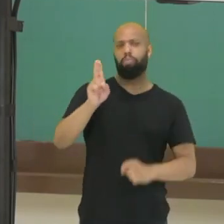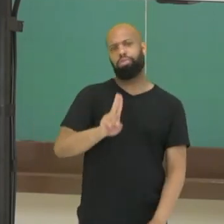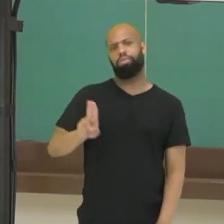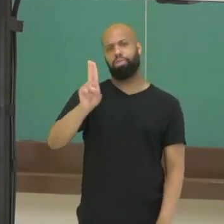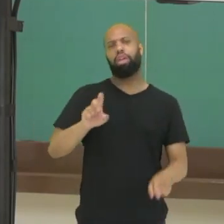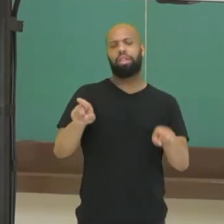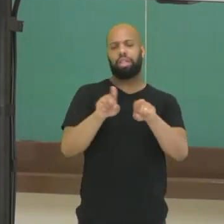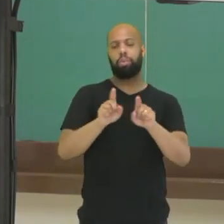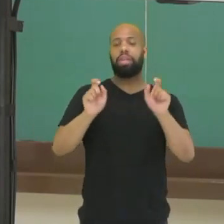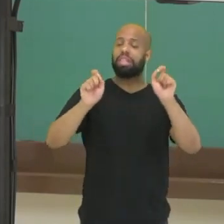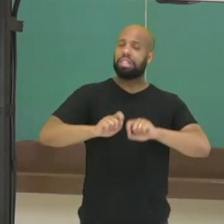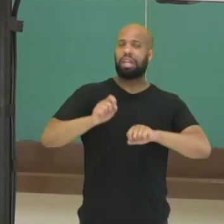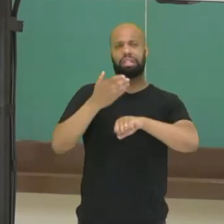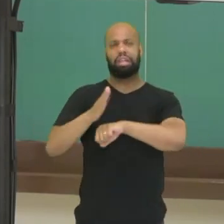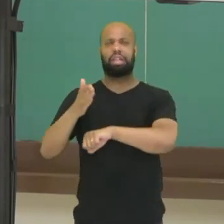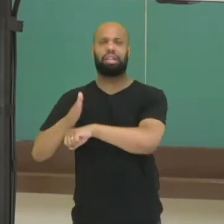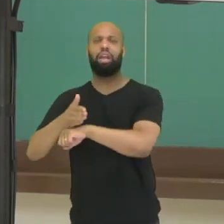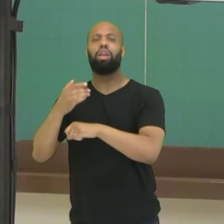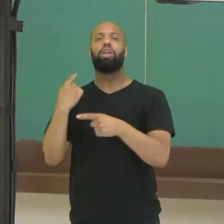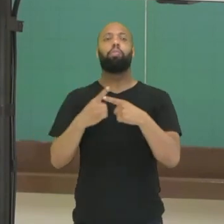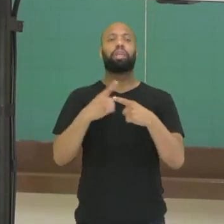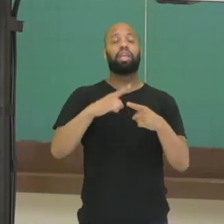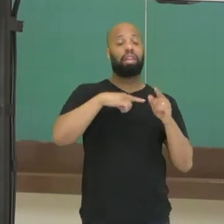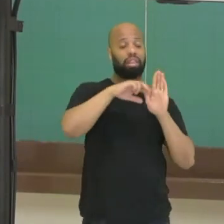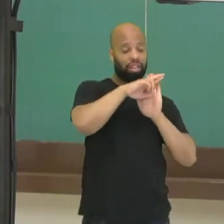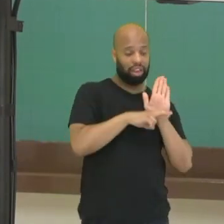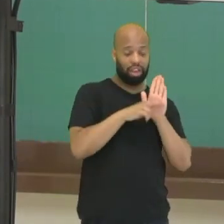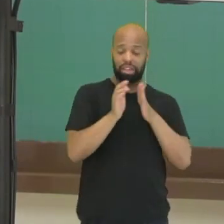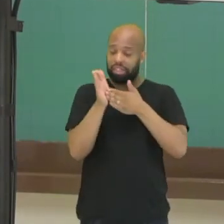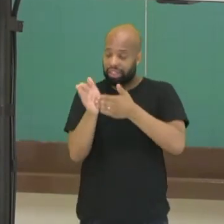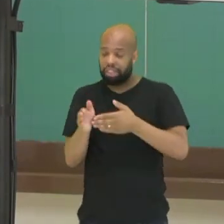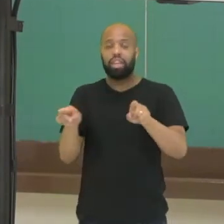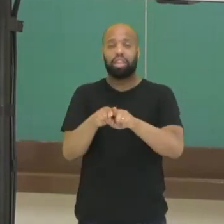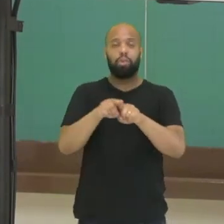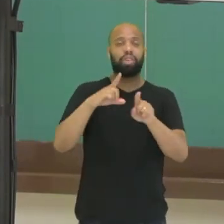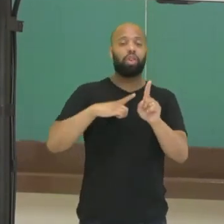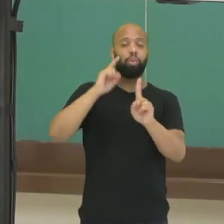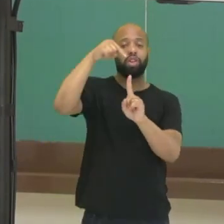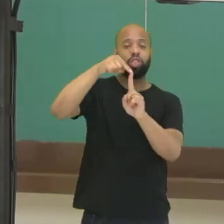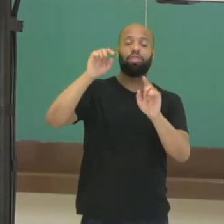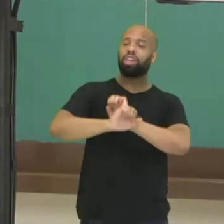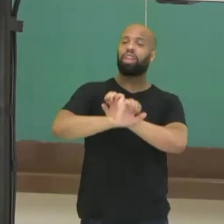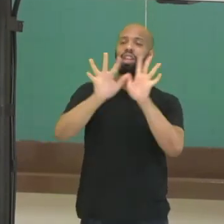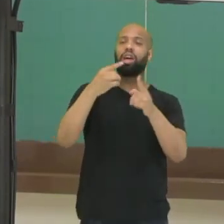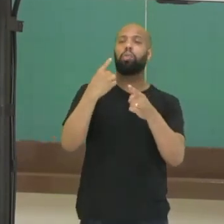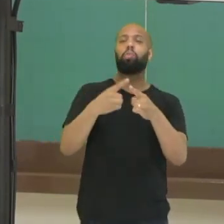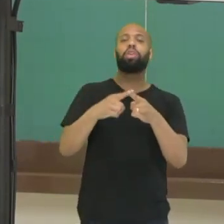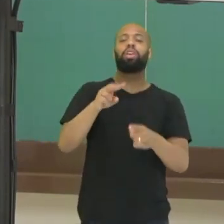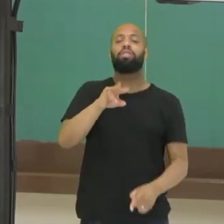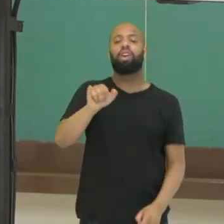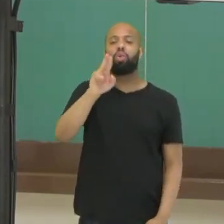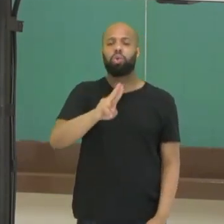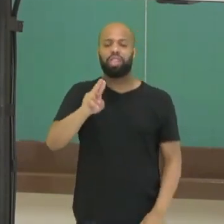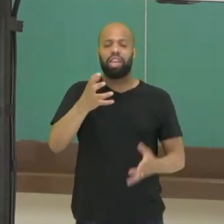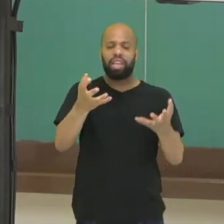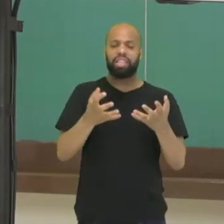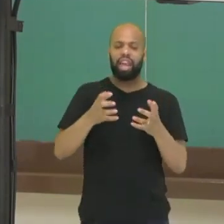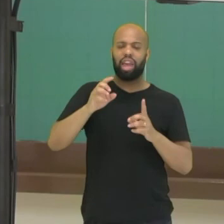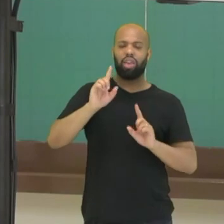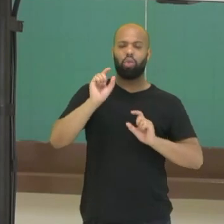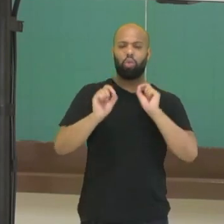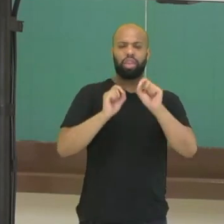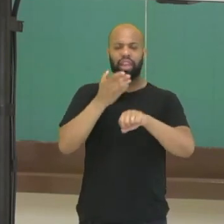jogos teatrais, né? Os jogos teatrais, eles têm regras, eles têm os objetivos para que eles servem, né? Eu quero trabalhar voz, corpo,